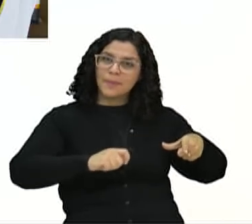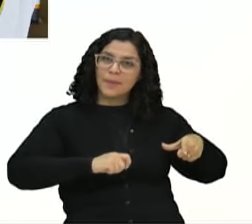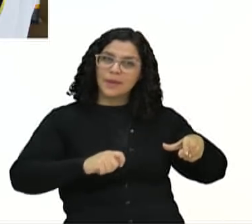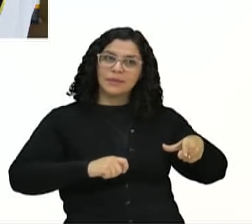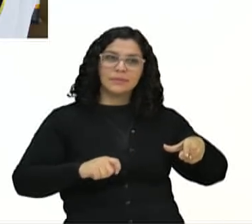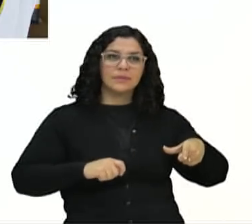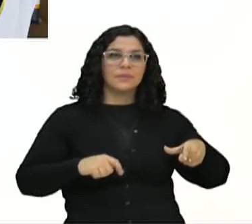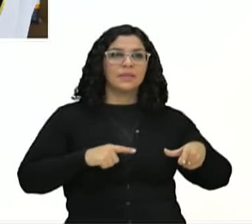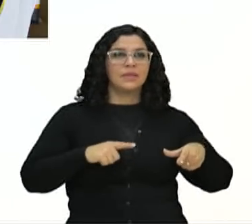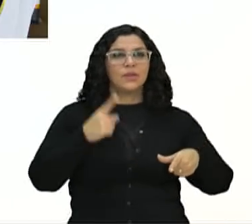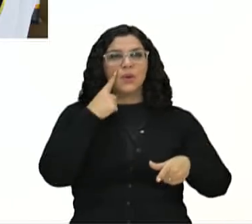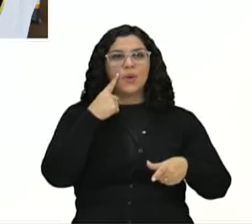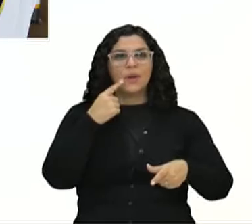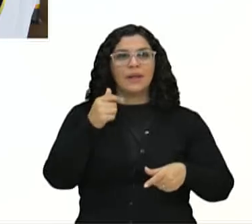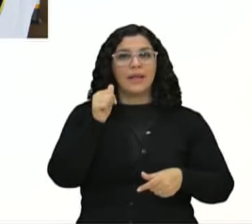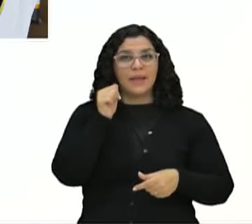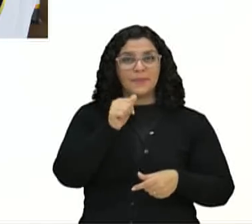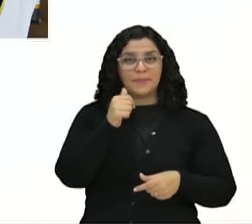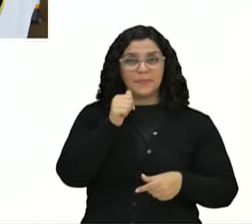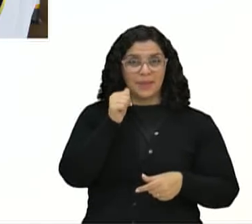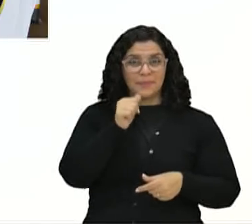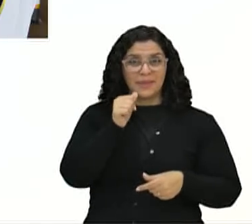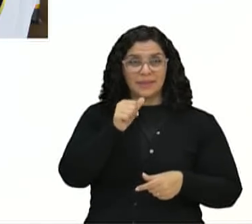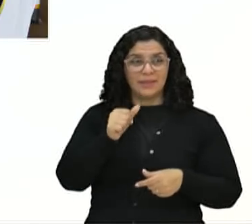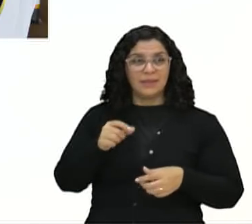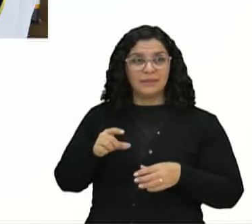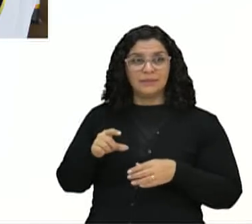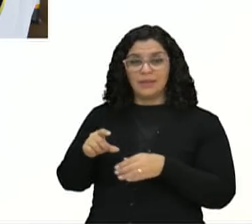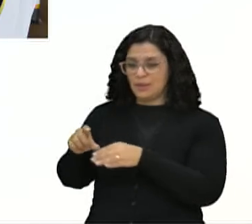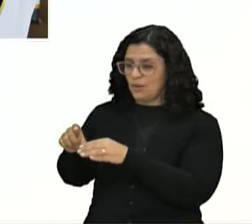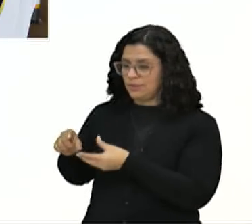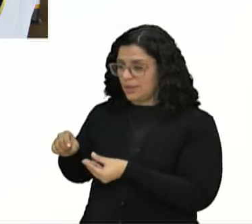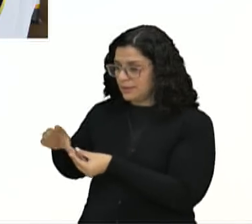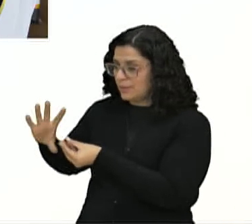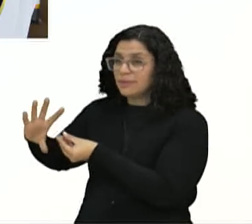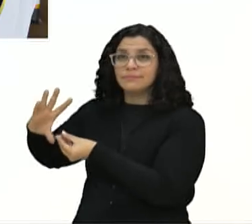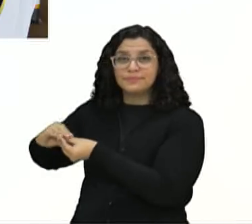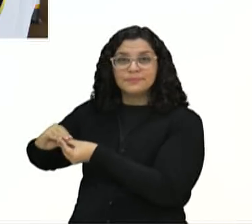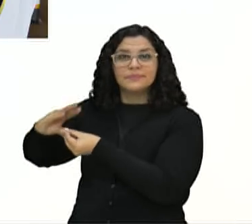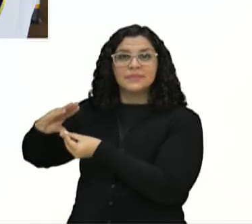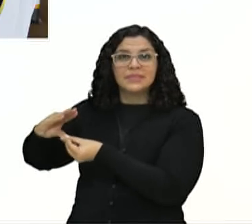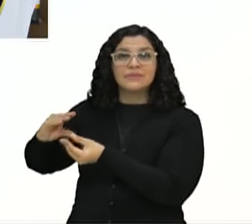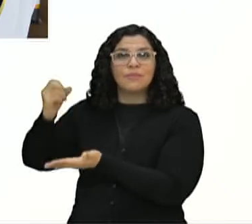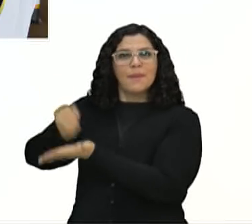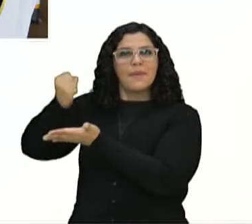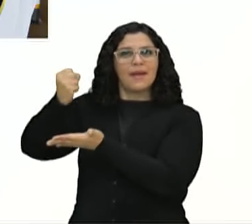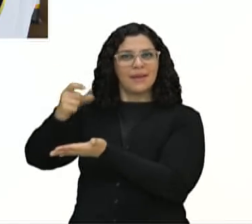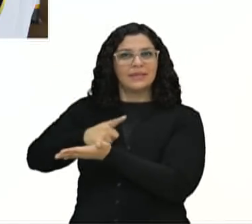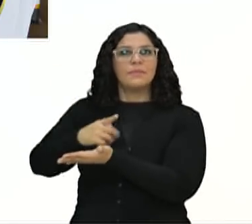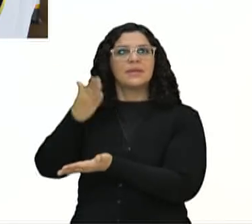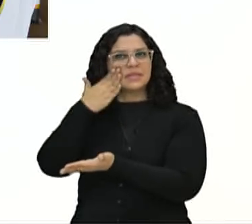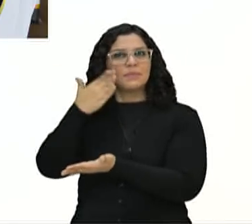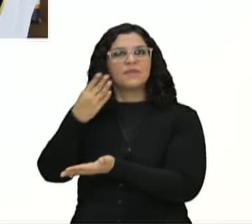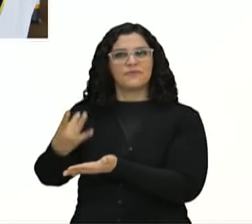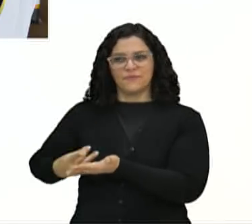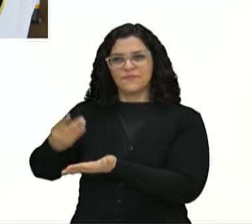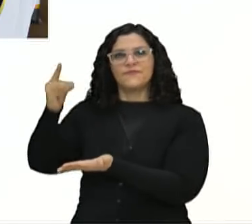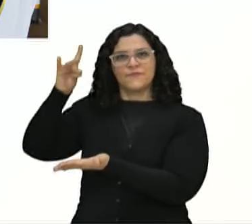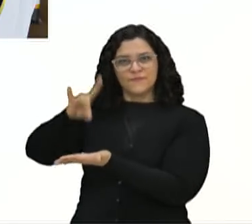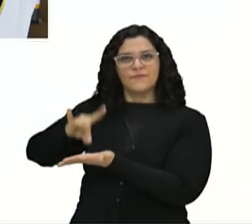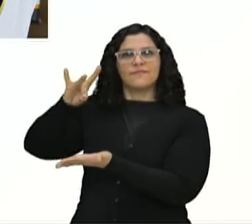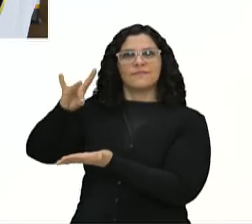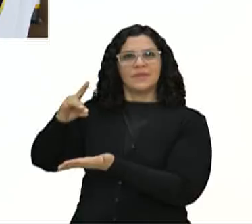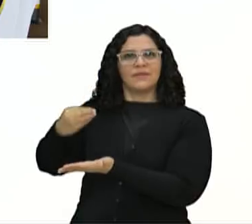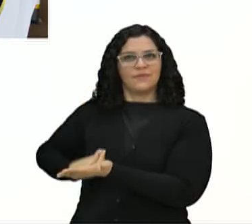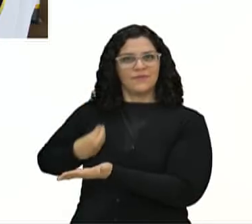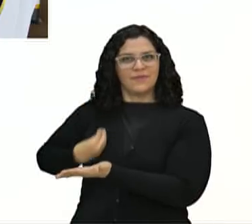de controle, aqui dá para ver que a menina está colocando um cartão e apertando ali. Ele vai fazer uma marcação na fichinha de controle